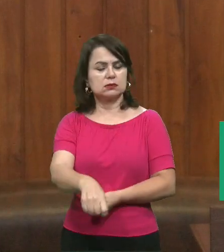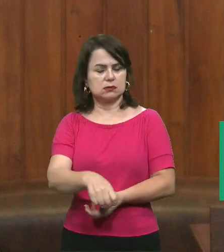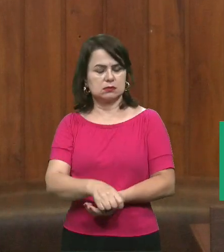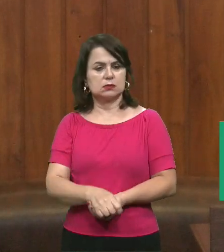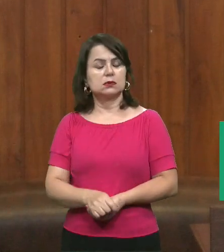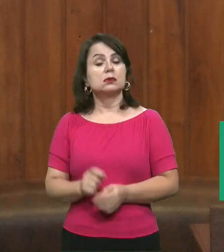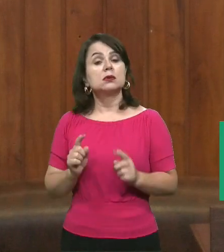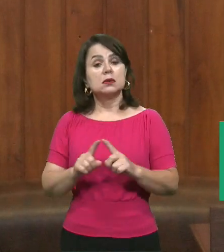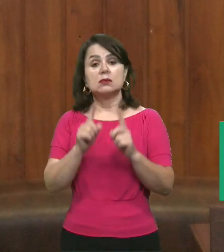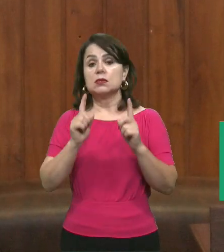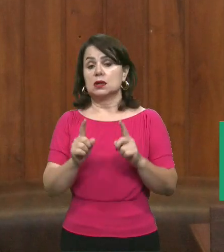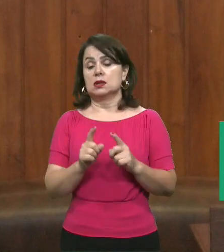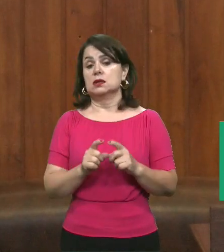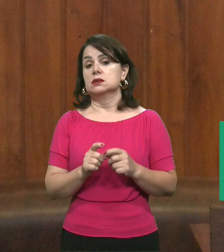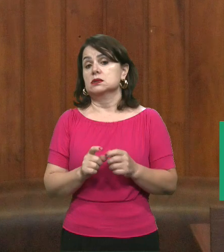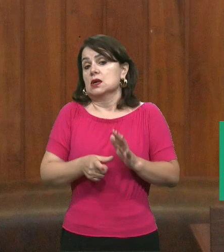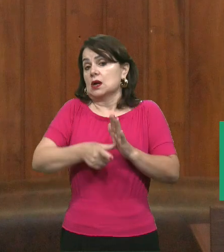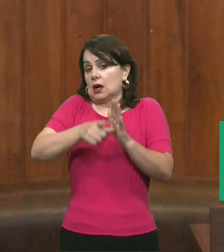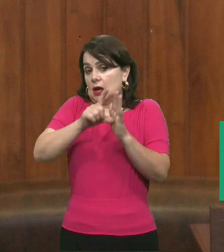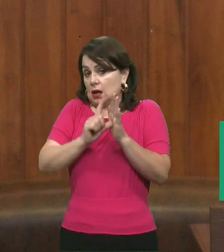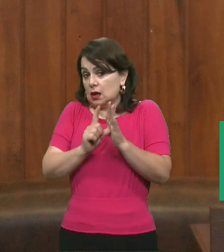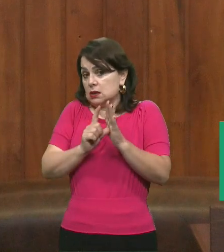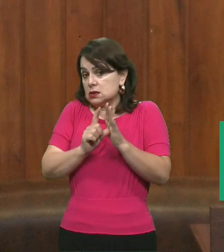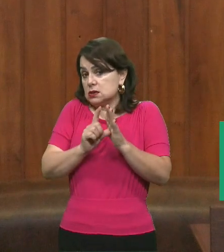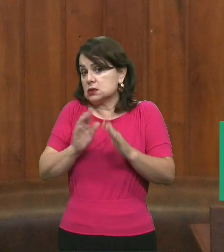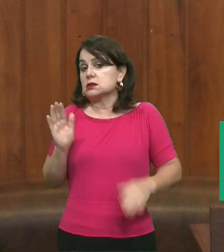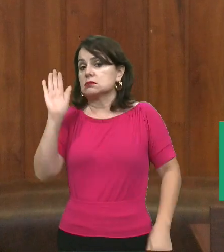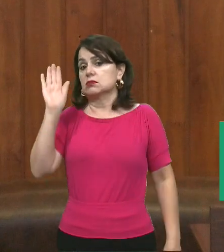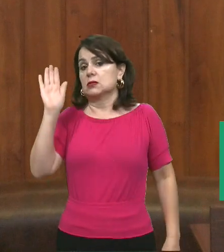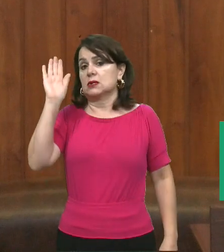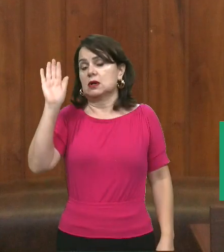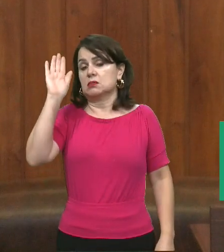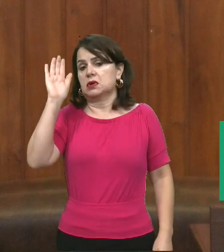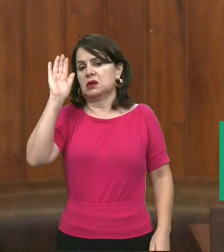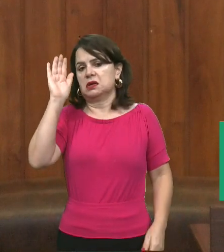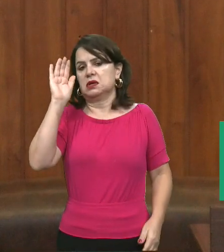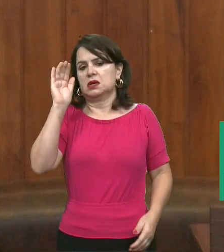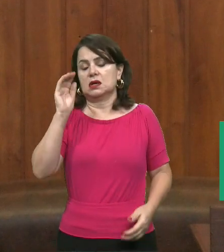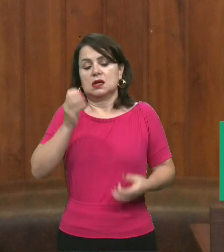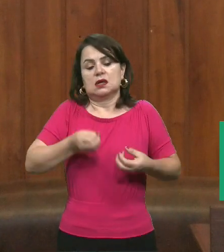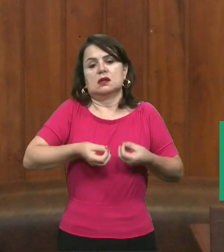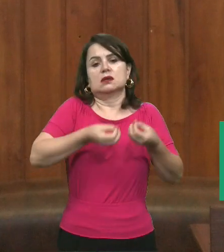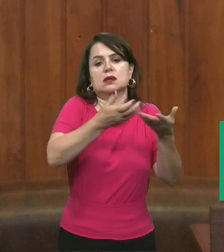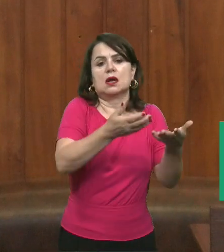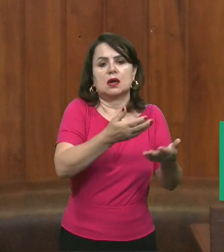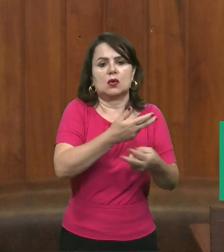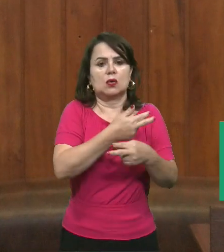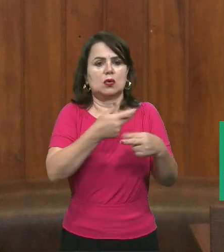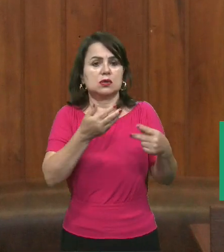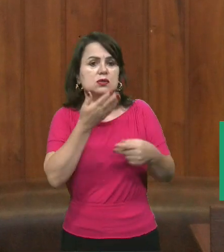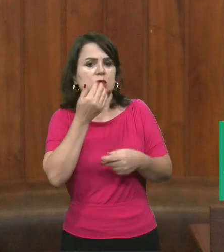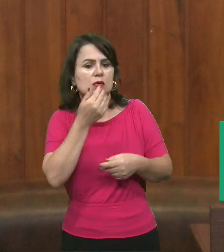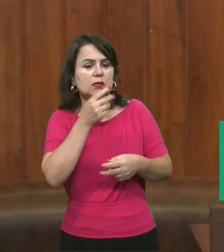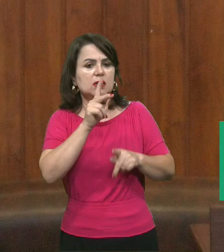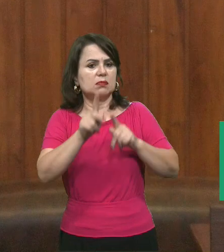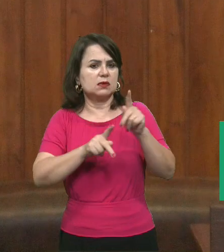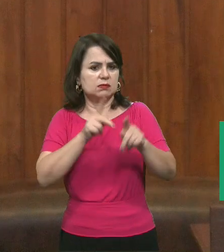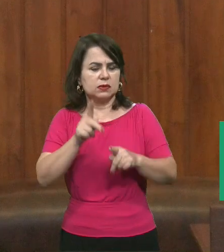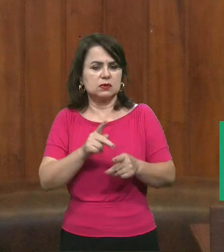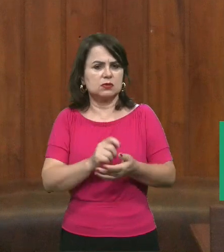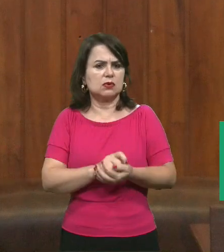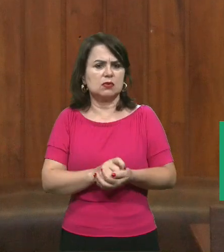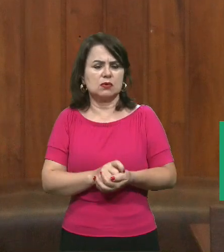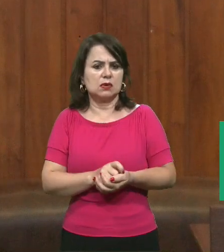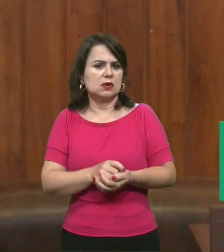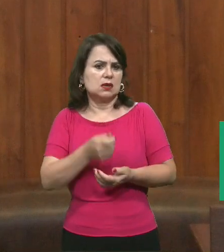de fazer campanha antecipada. Pegar a cesta básica da Copinha, pegar a